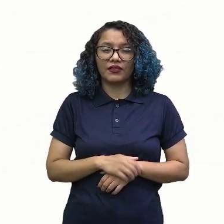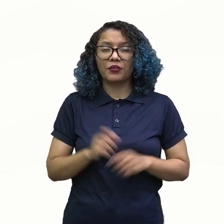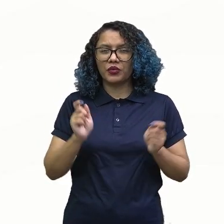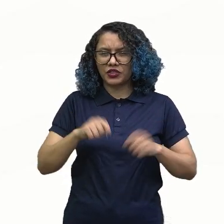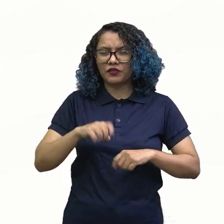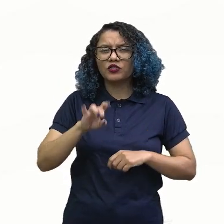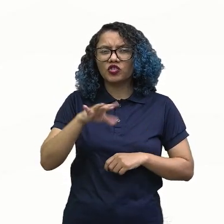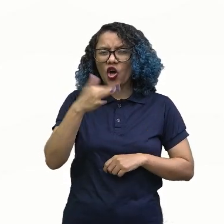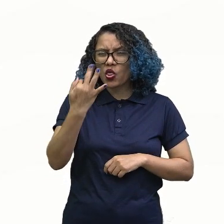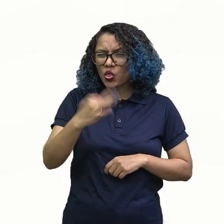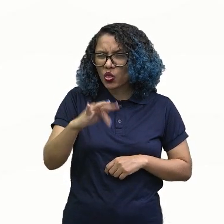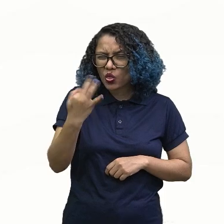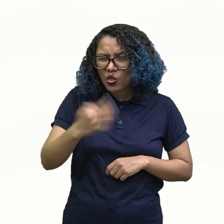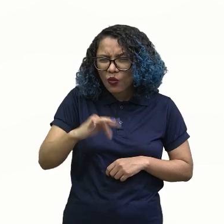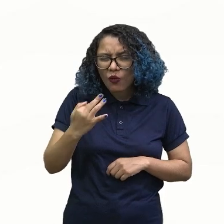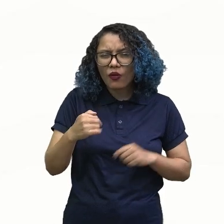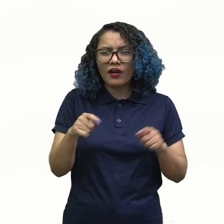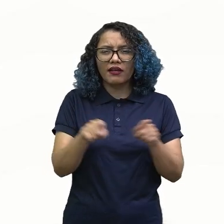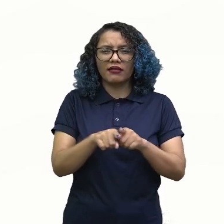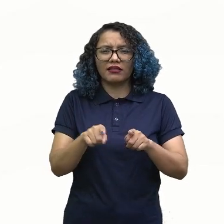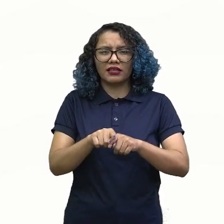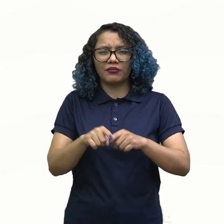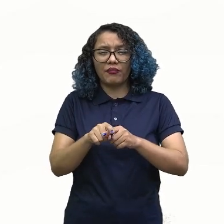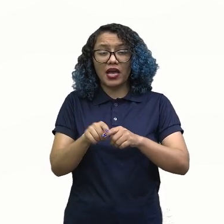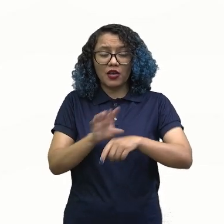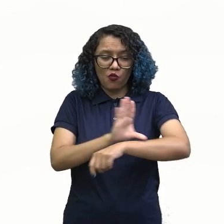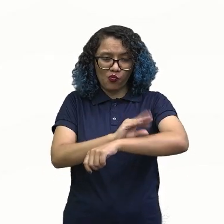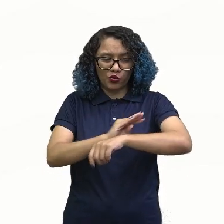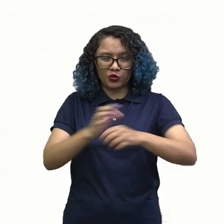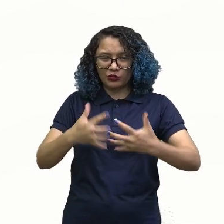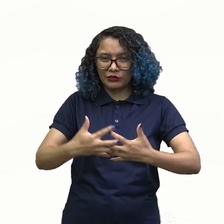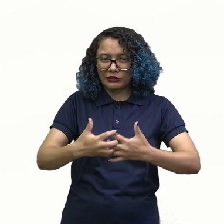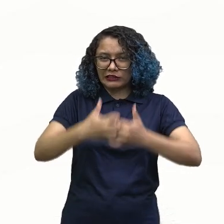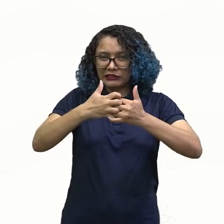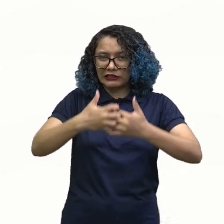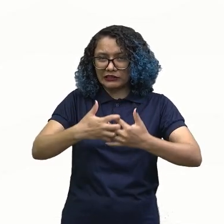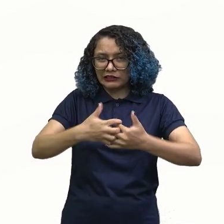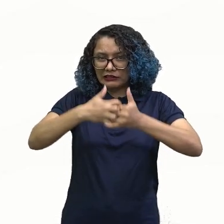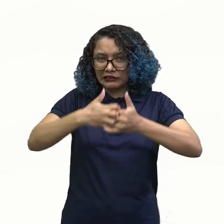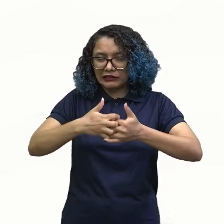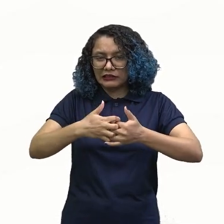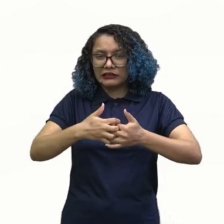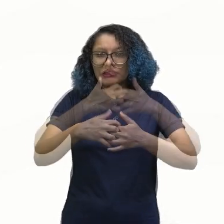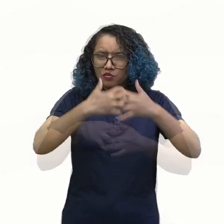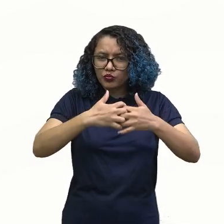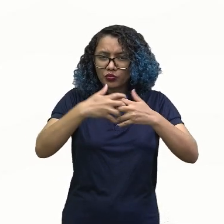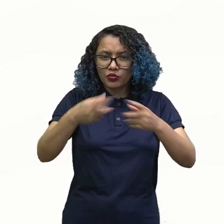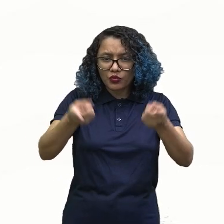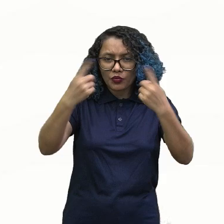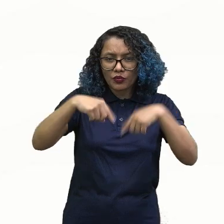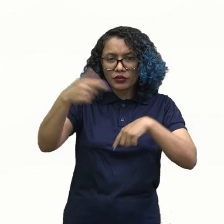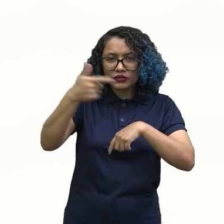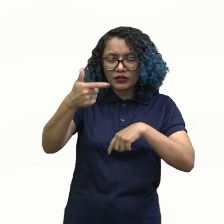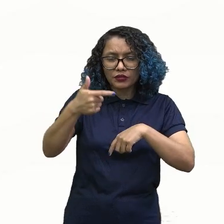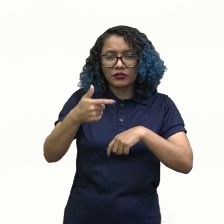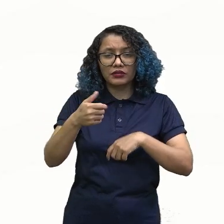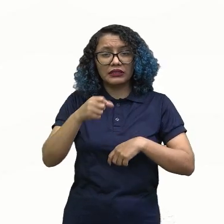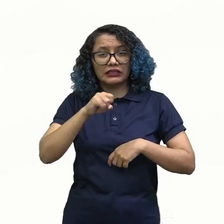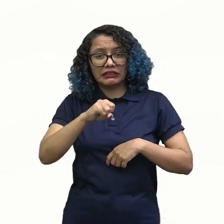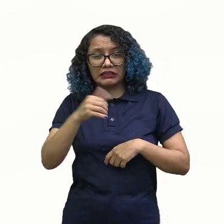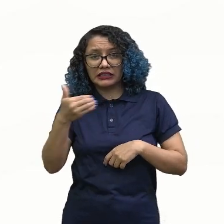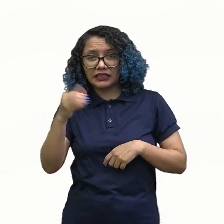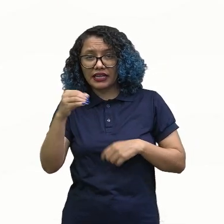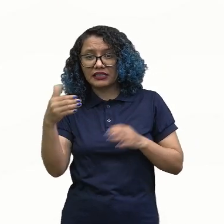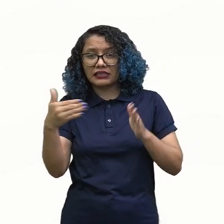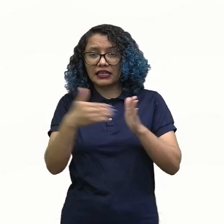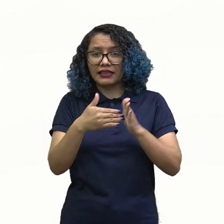e contração muscular. Agora, se ele tiver um intervalo de 10 miliampere